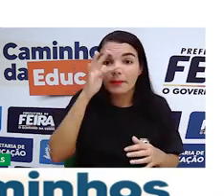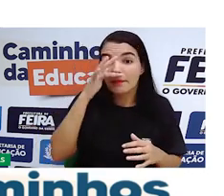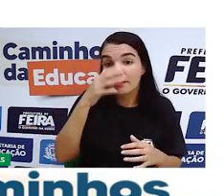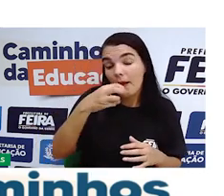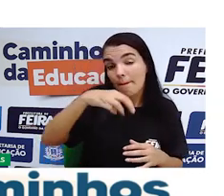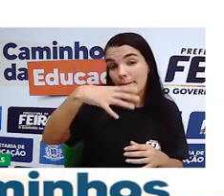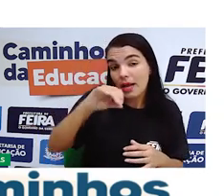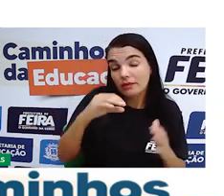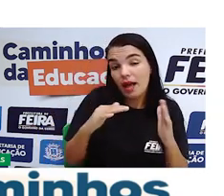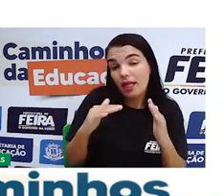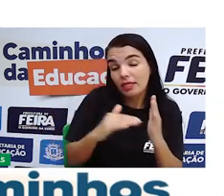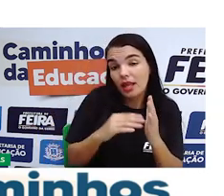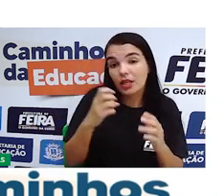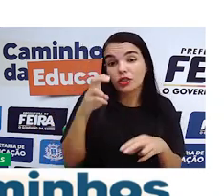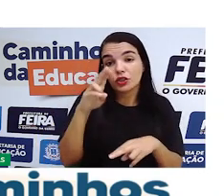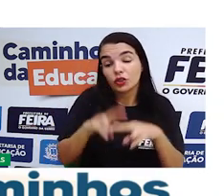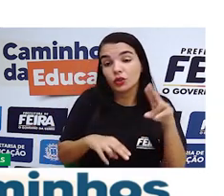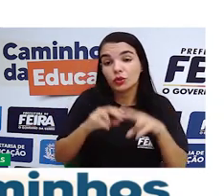dezembro.